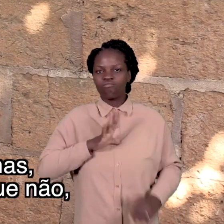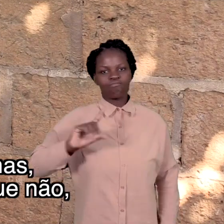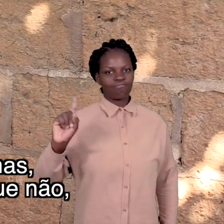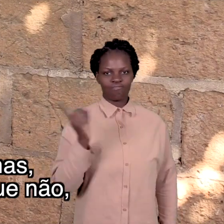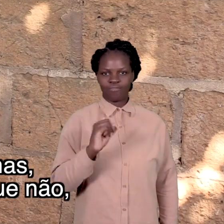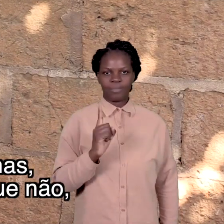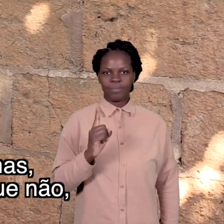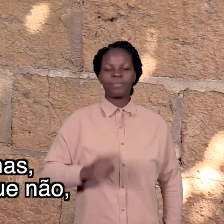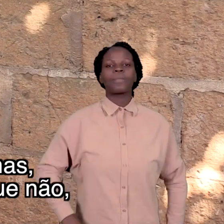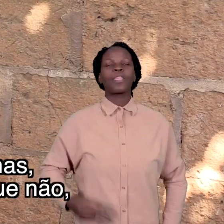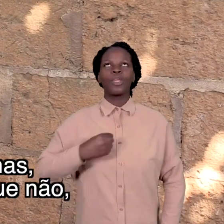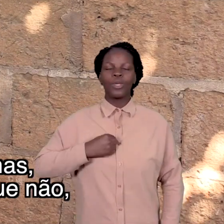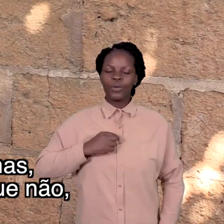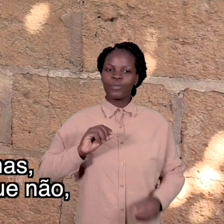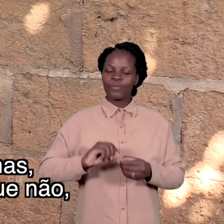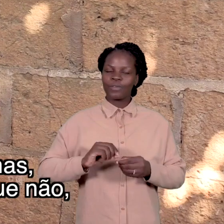andar atrás